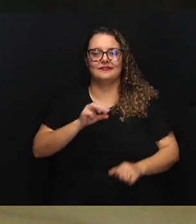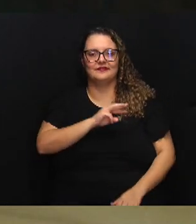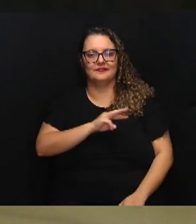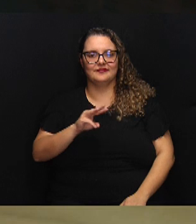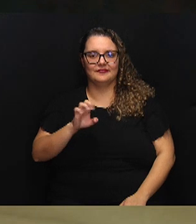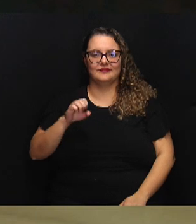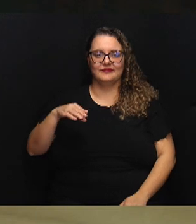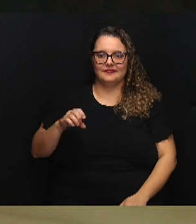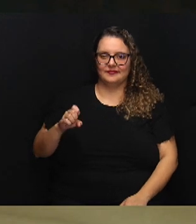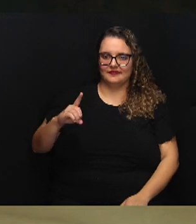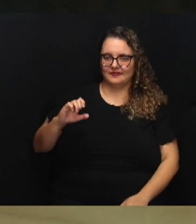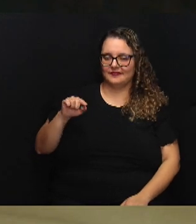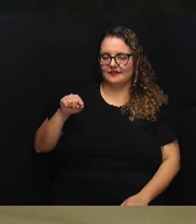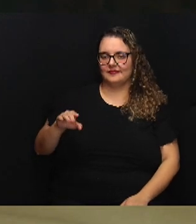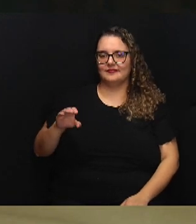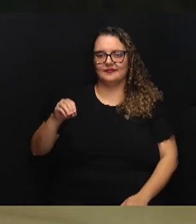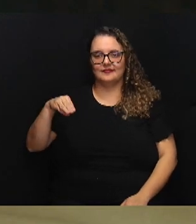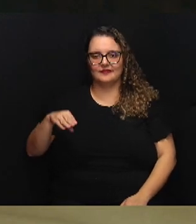lá,